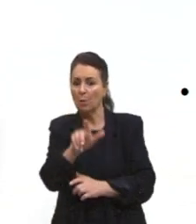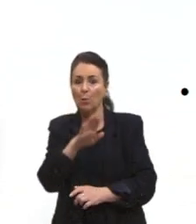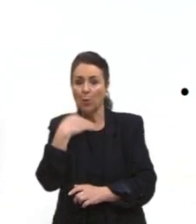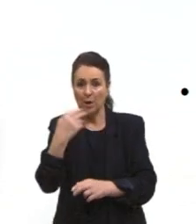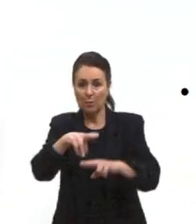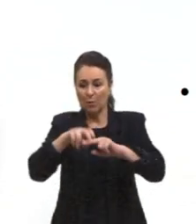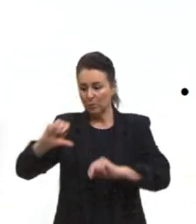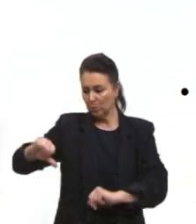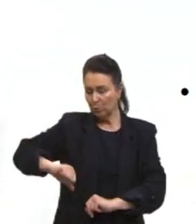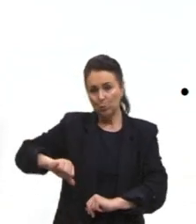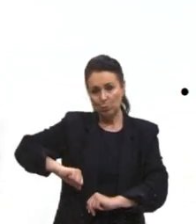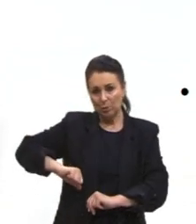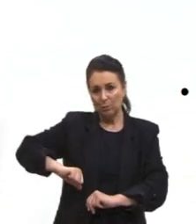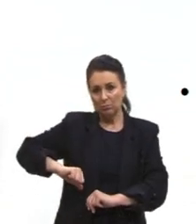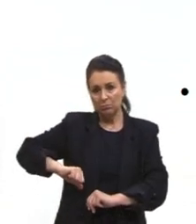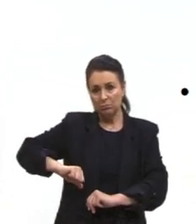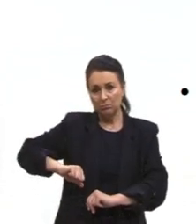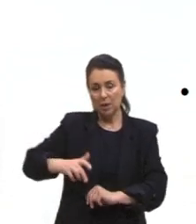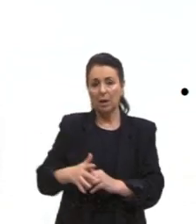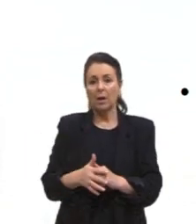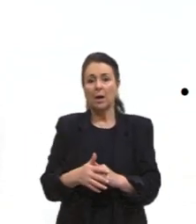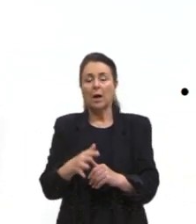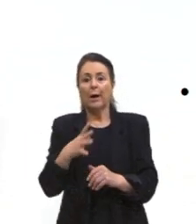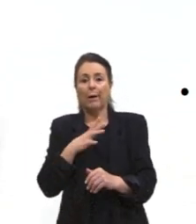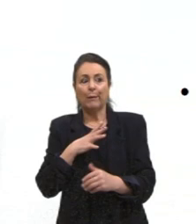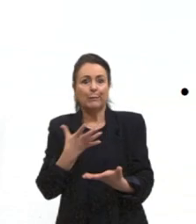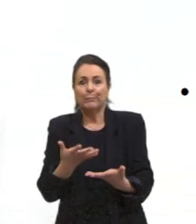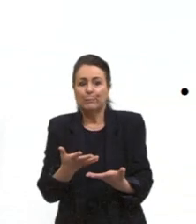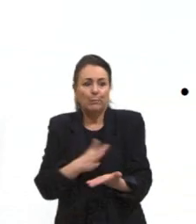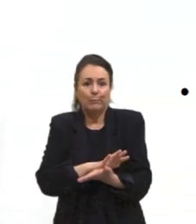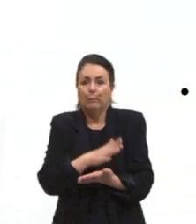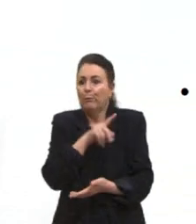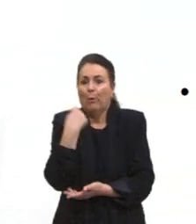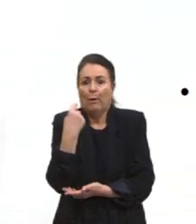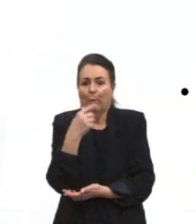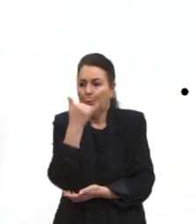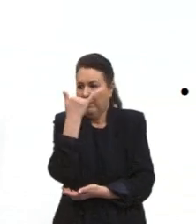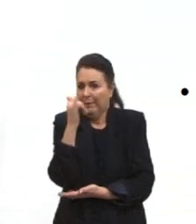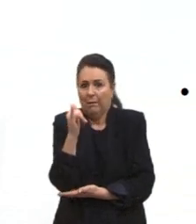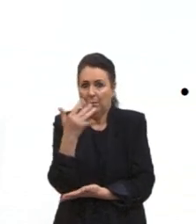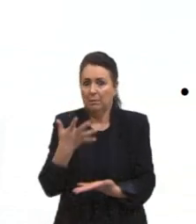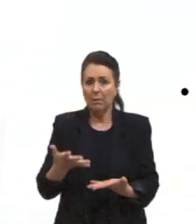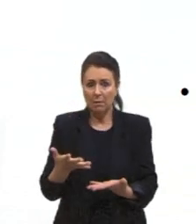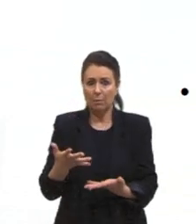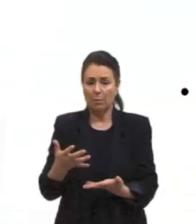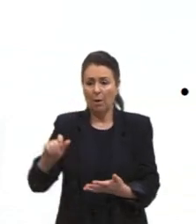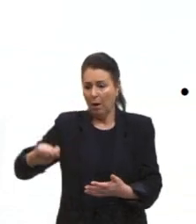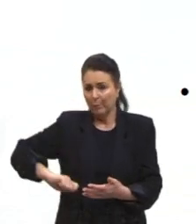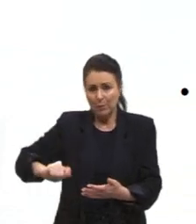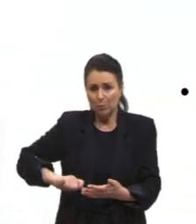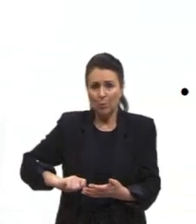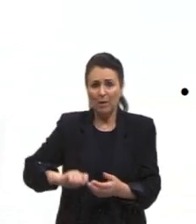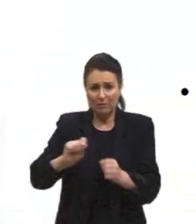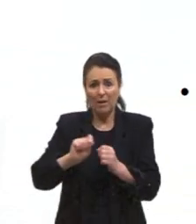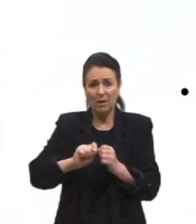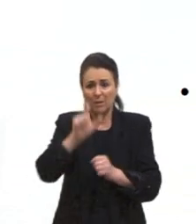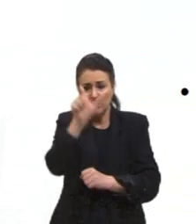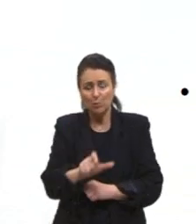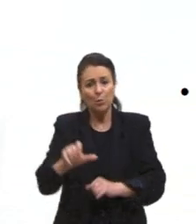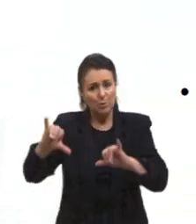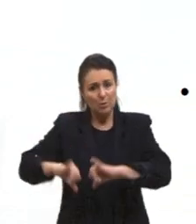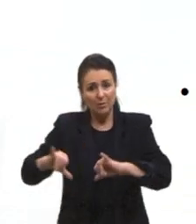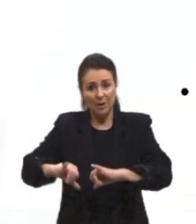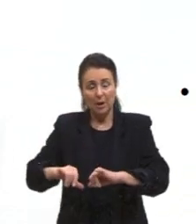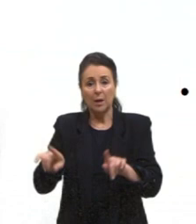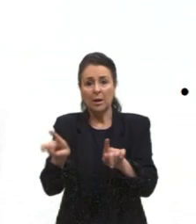sem querer né É uma tortura nunca mata uma pessoa sem querer né a intenção da Tortura Nunca é que a pessoa passe bem e também que as pessoas eram